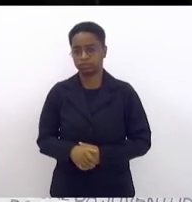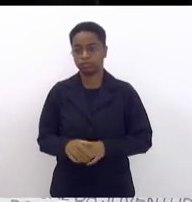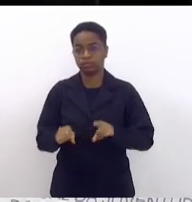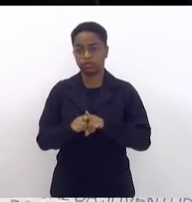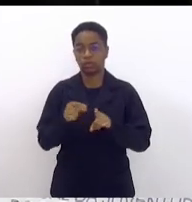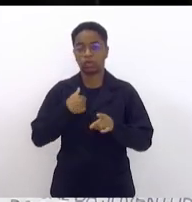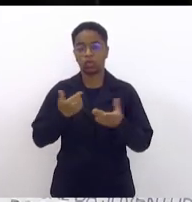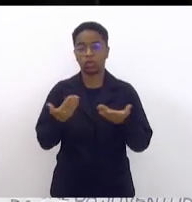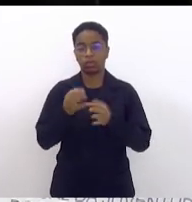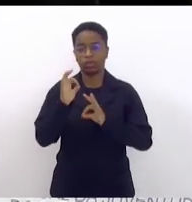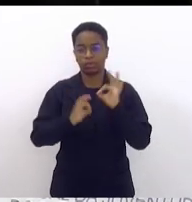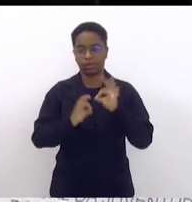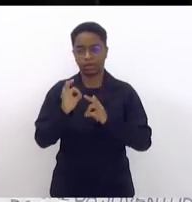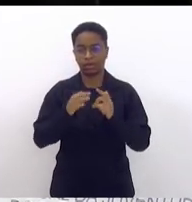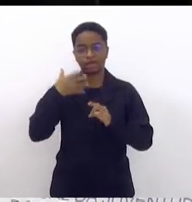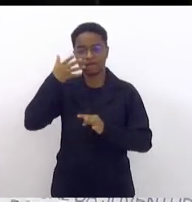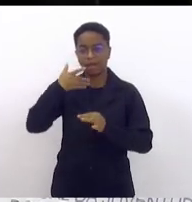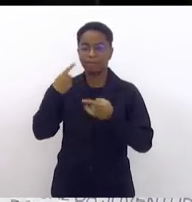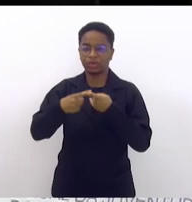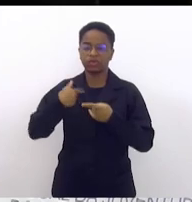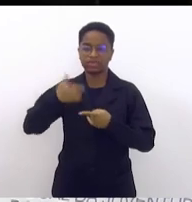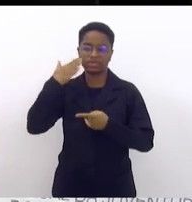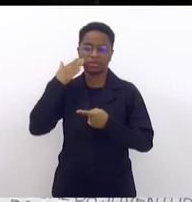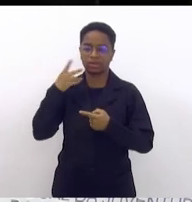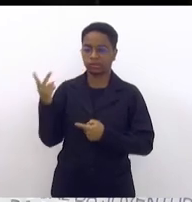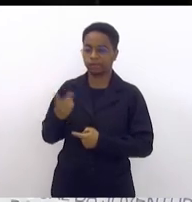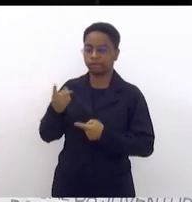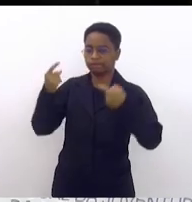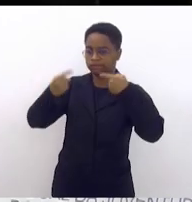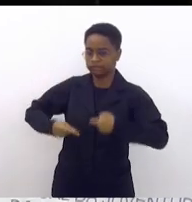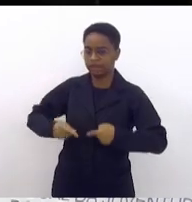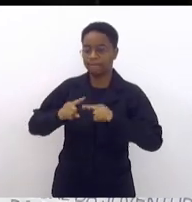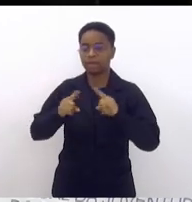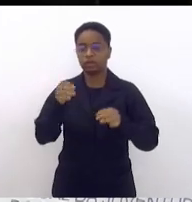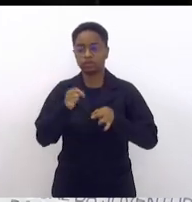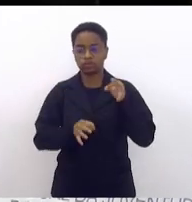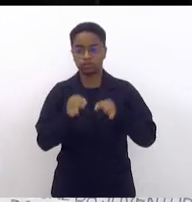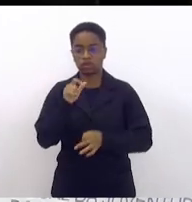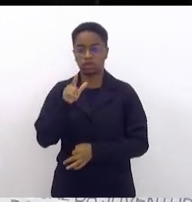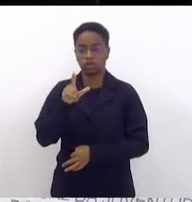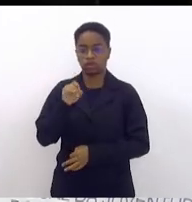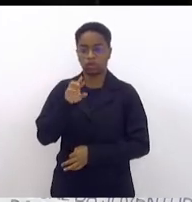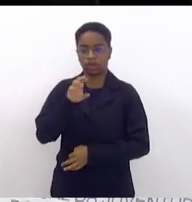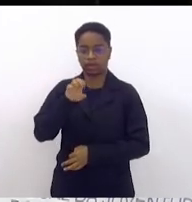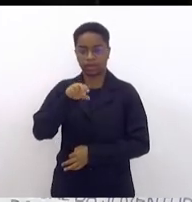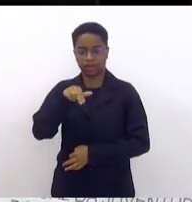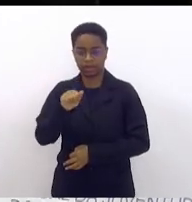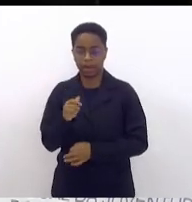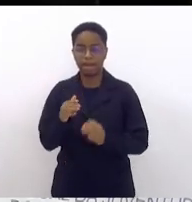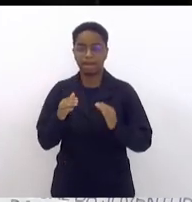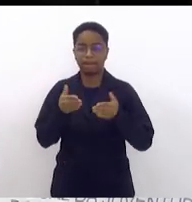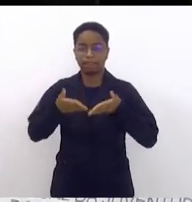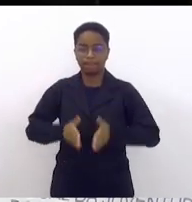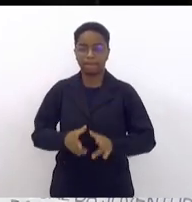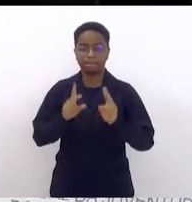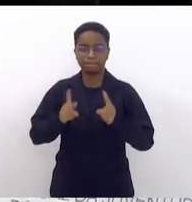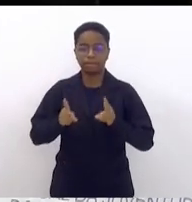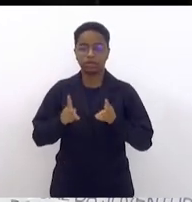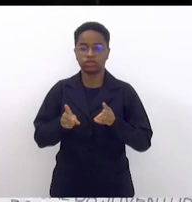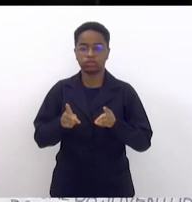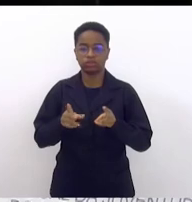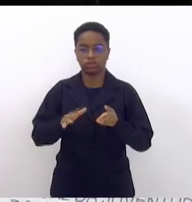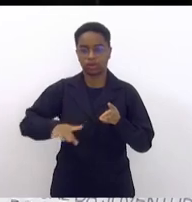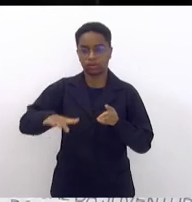uma fala um pouco diferente porque eu sabia da nossa competição Ahã a juíza Lorena Paola minha conterrânea ali de de região